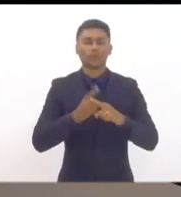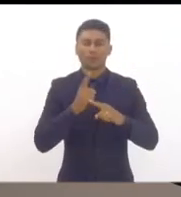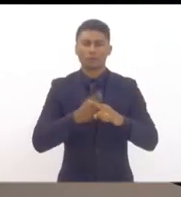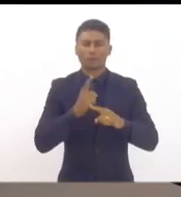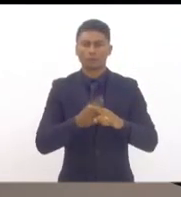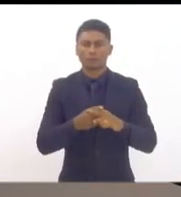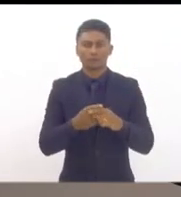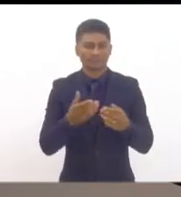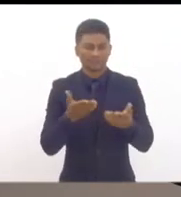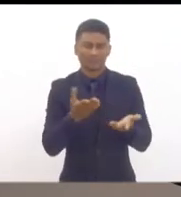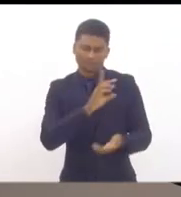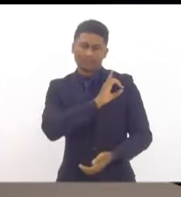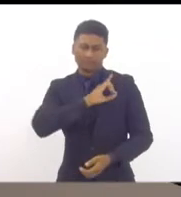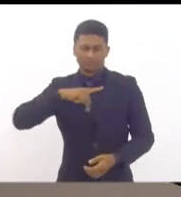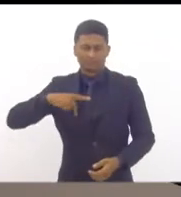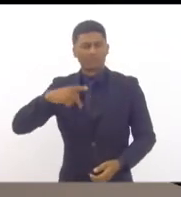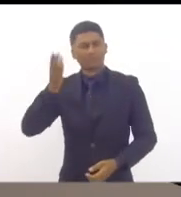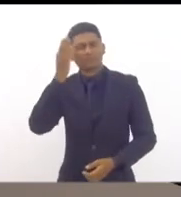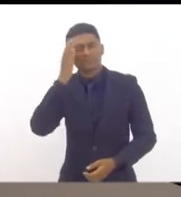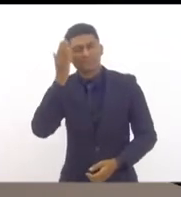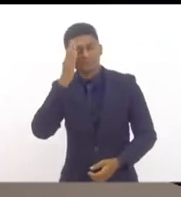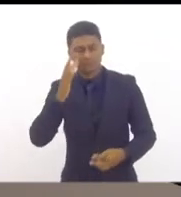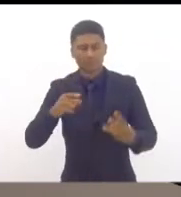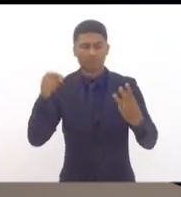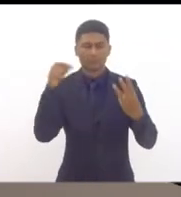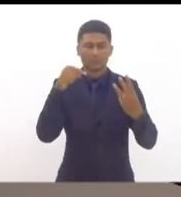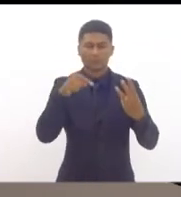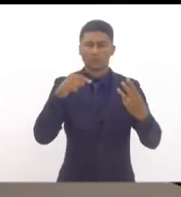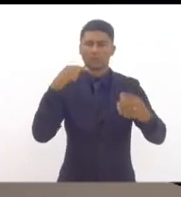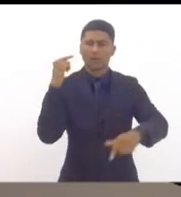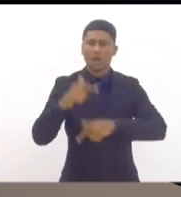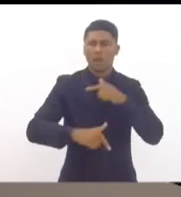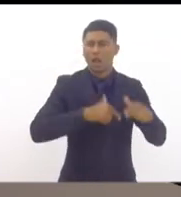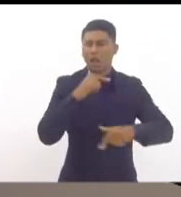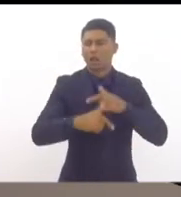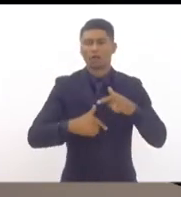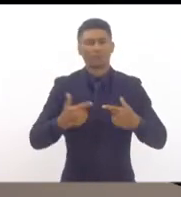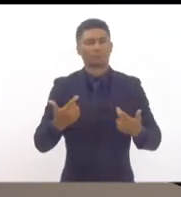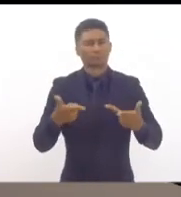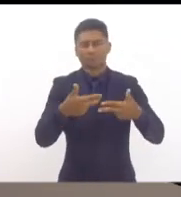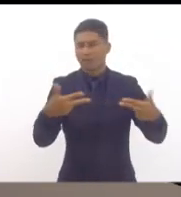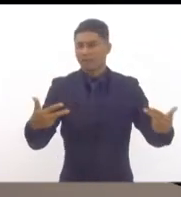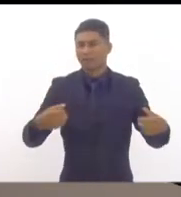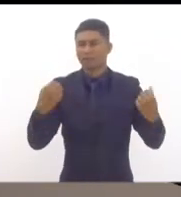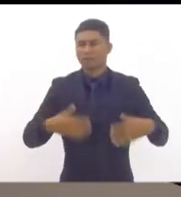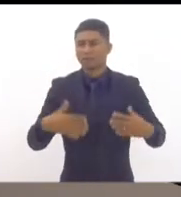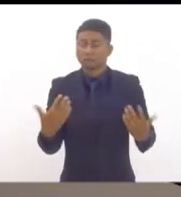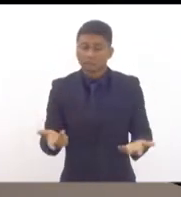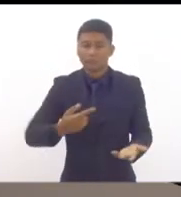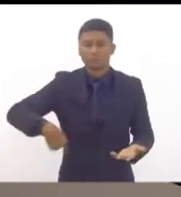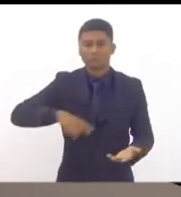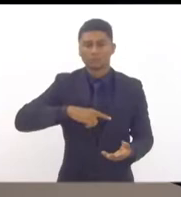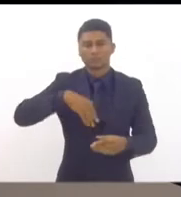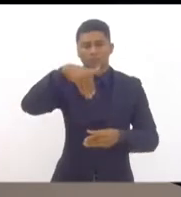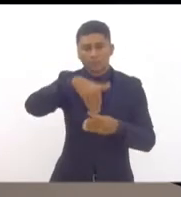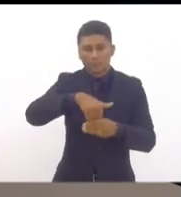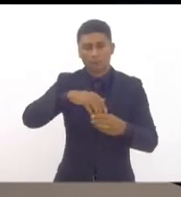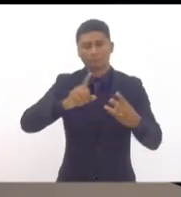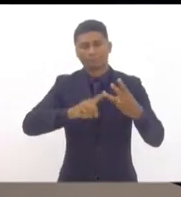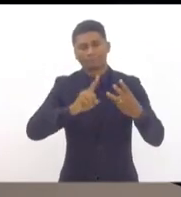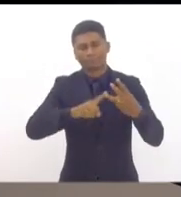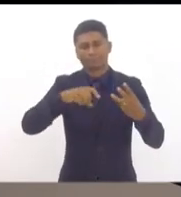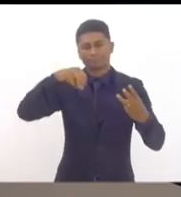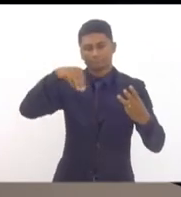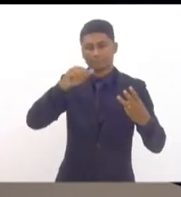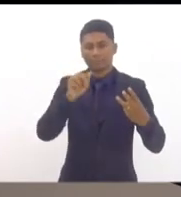pela própria Defensoria Pública, através de suas coordenações de infância, do CDDICA, a gente opta pelo terceiro voto na Márcia Gatto. Então, são